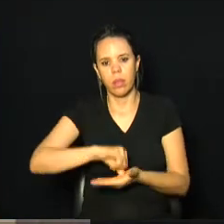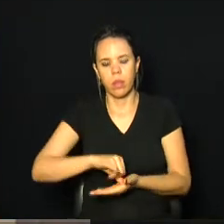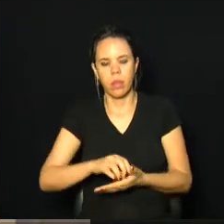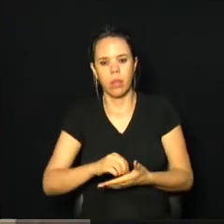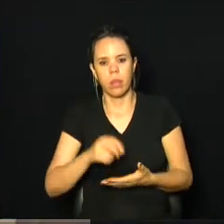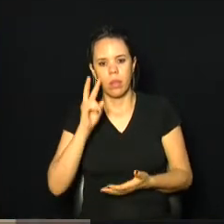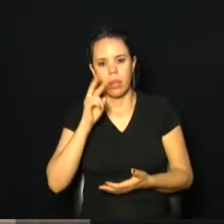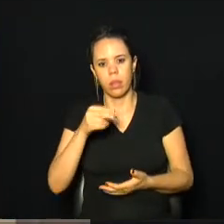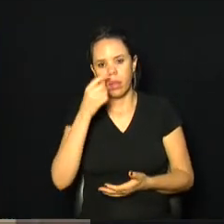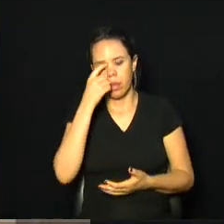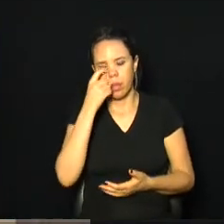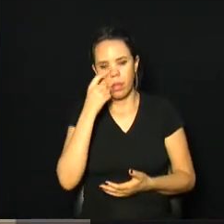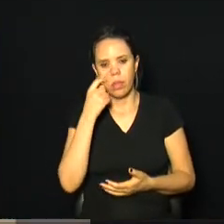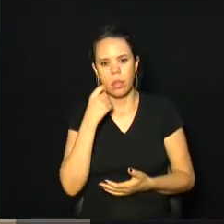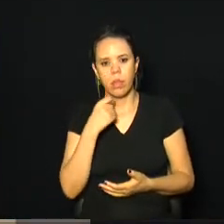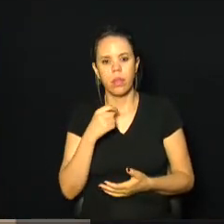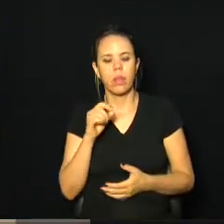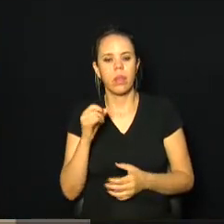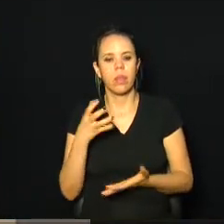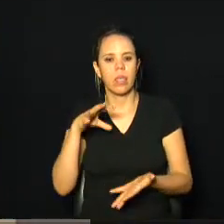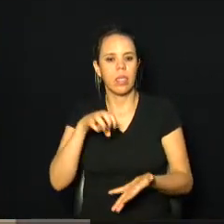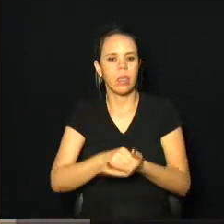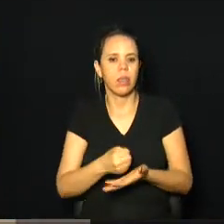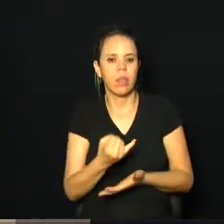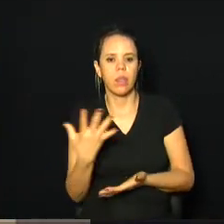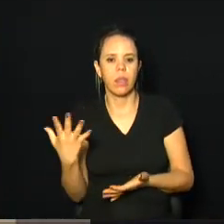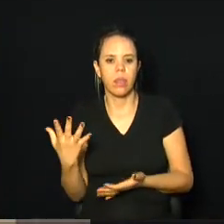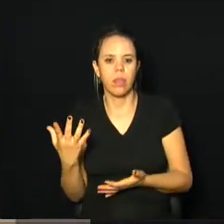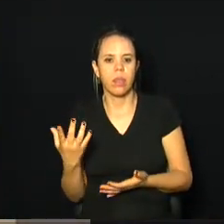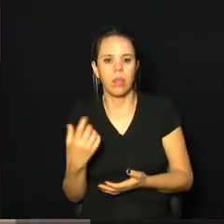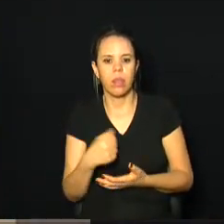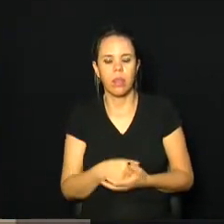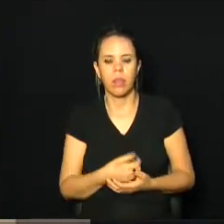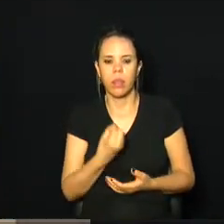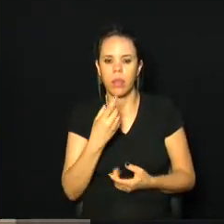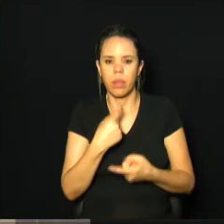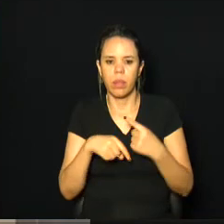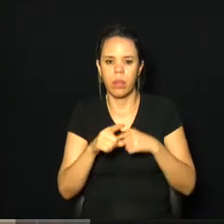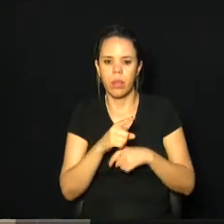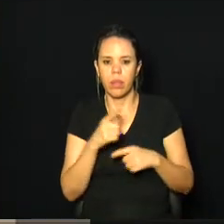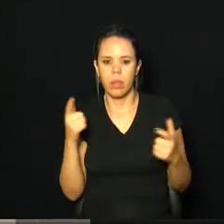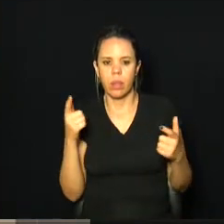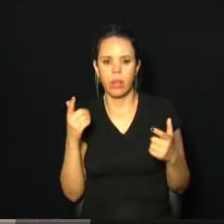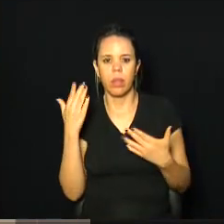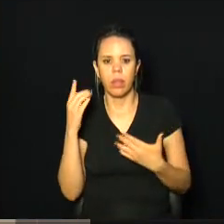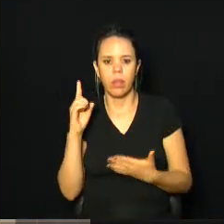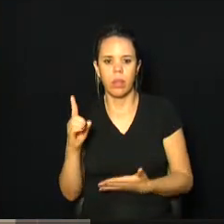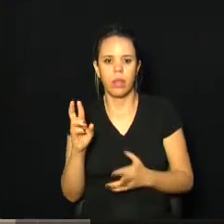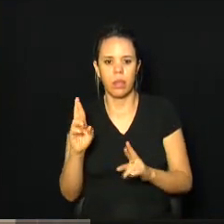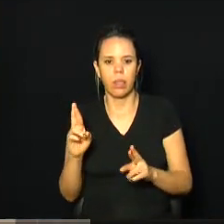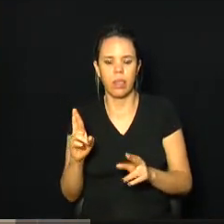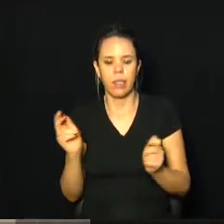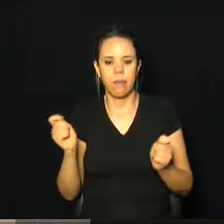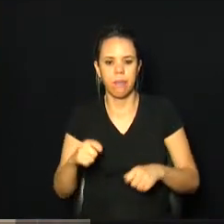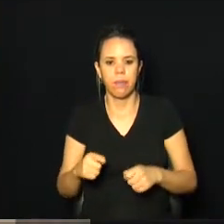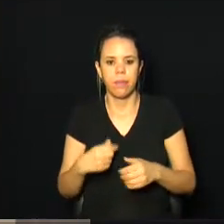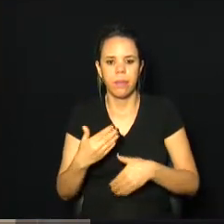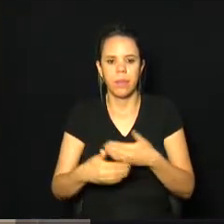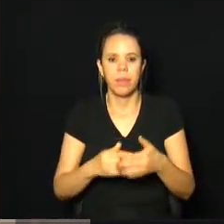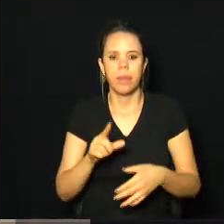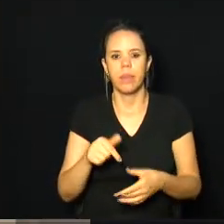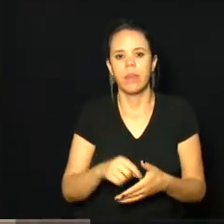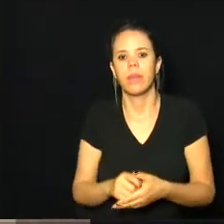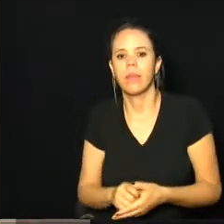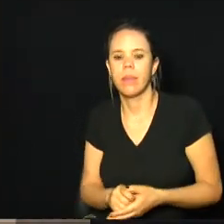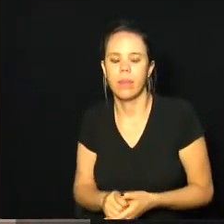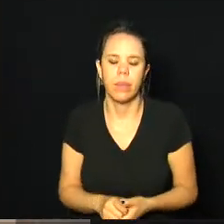ver a questão das inscrições. Como o negócio está indo bem, graças a Deus, eu espero que a gente dá na sequência, se não